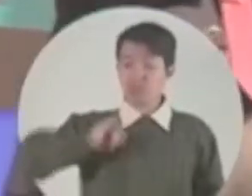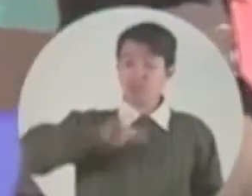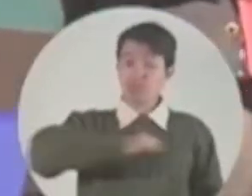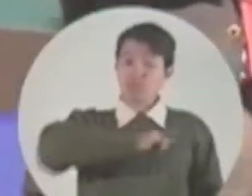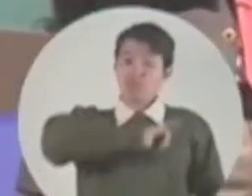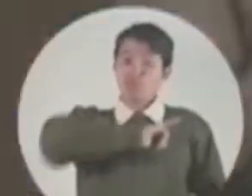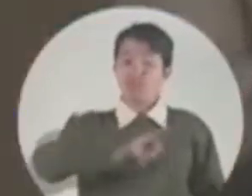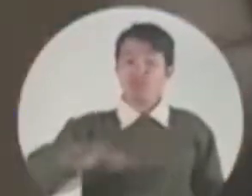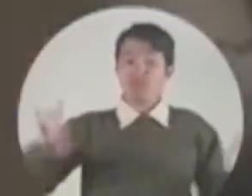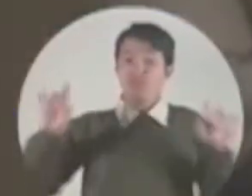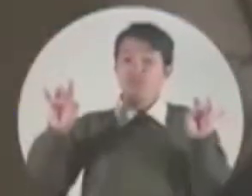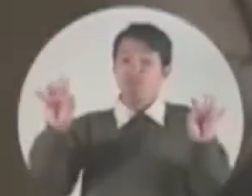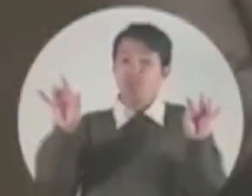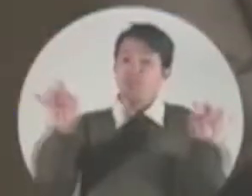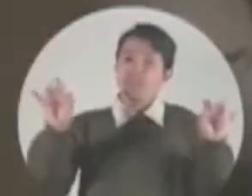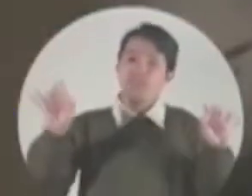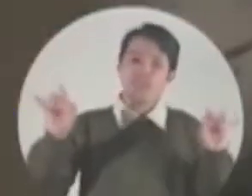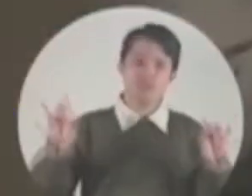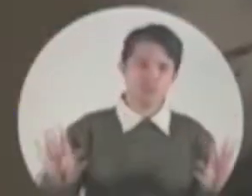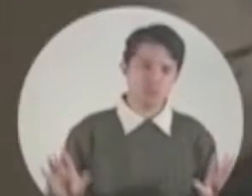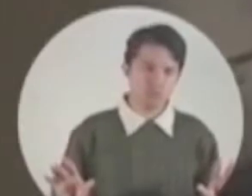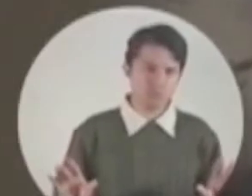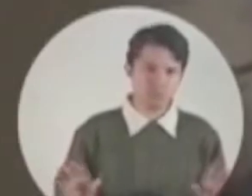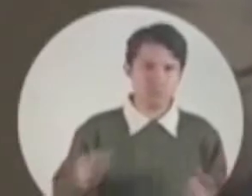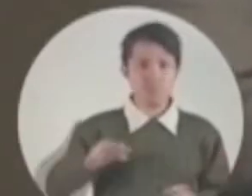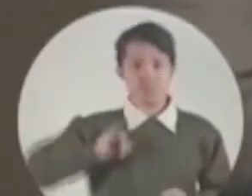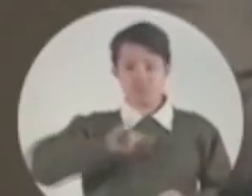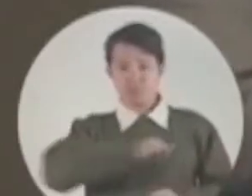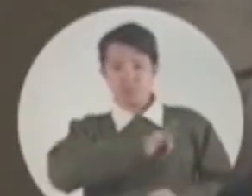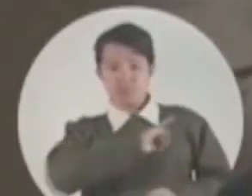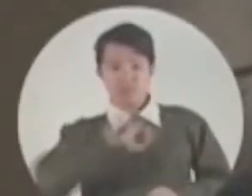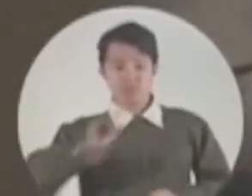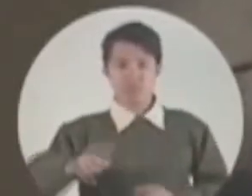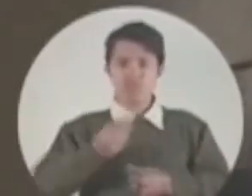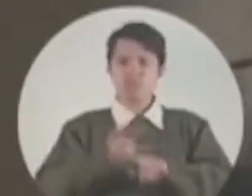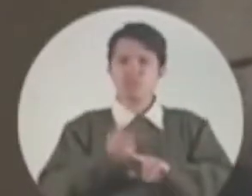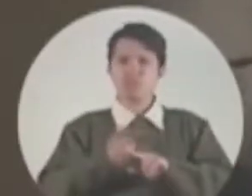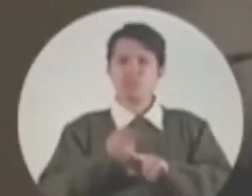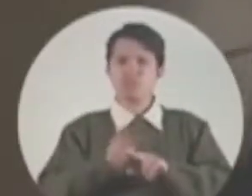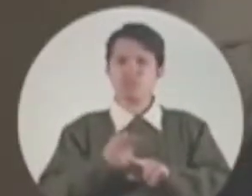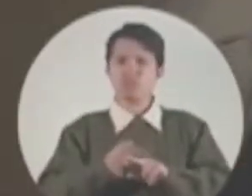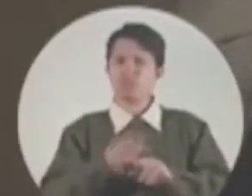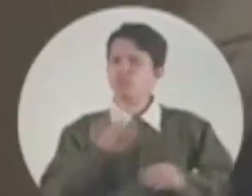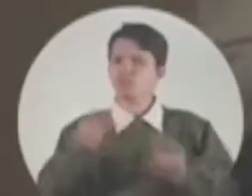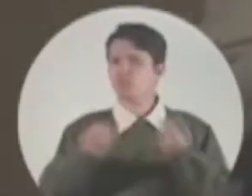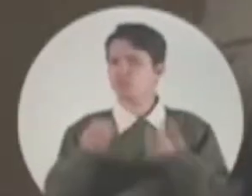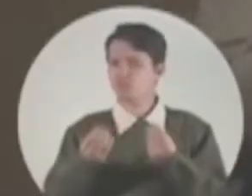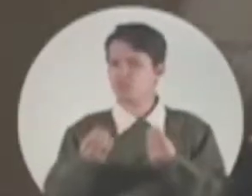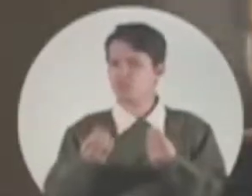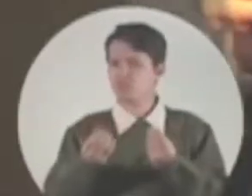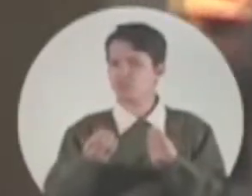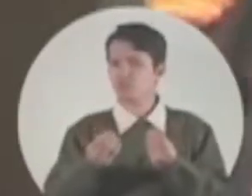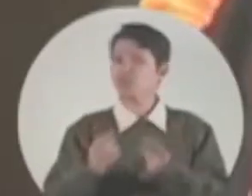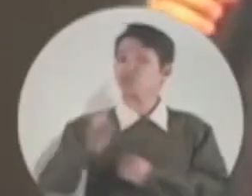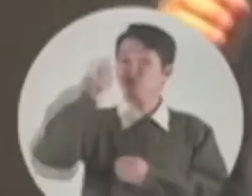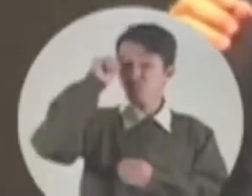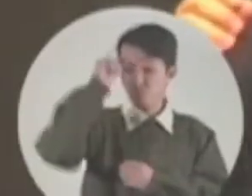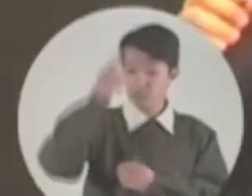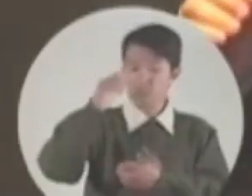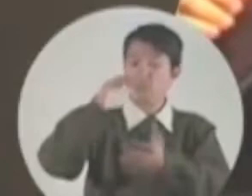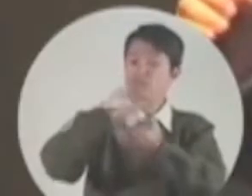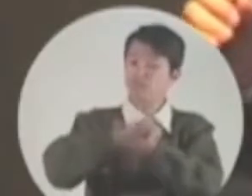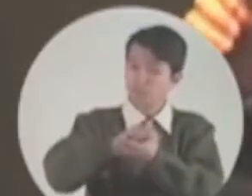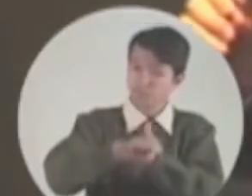sabão, que vinha com um perfume. E esse perfume era